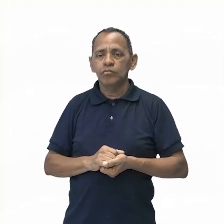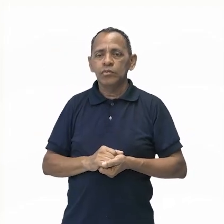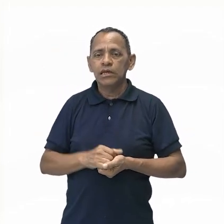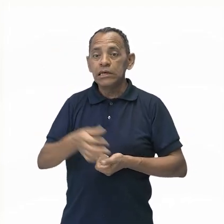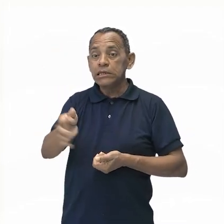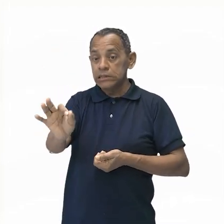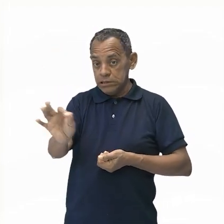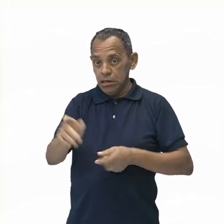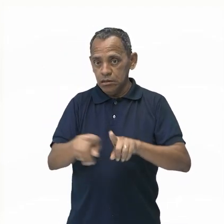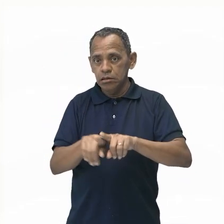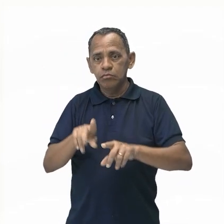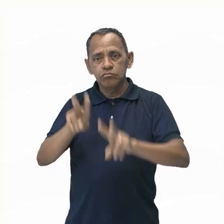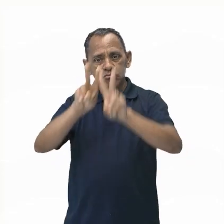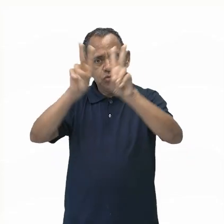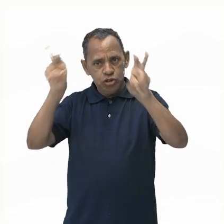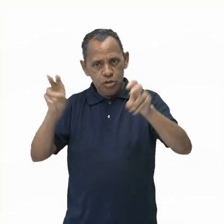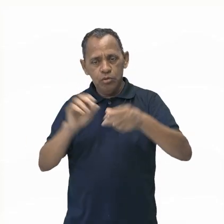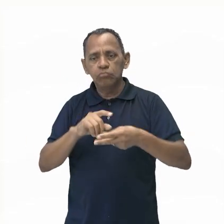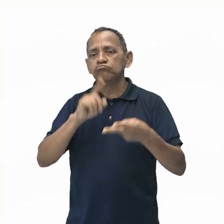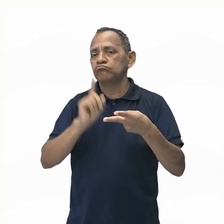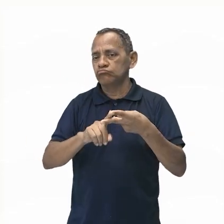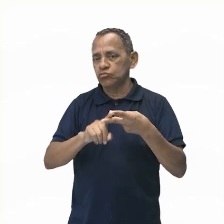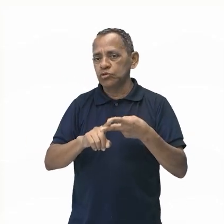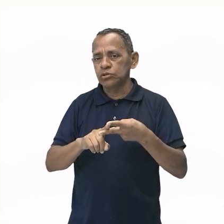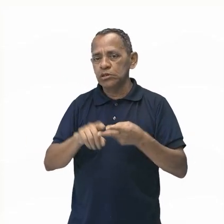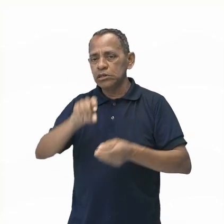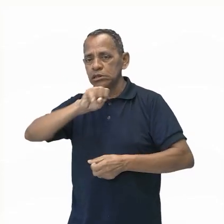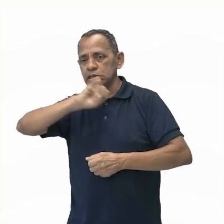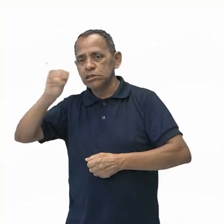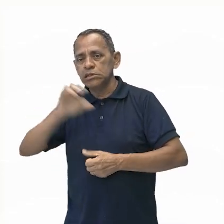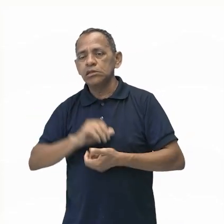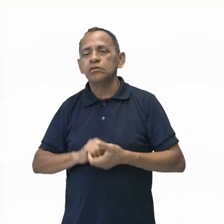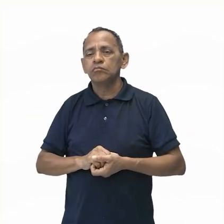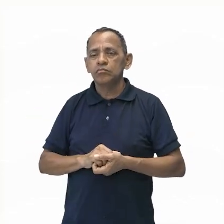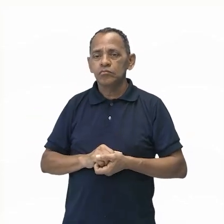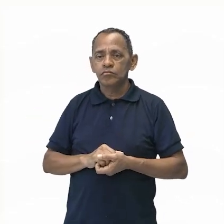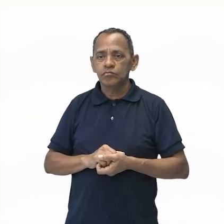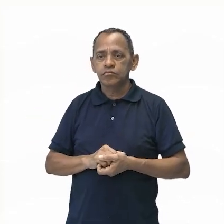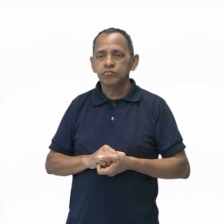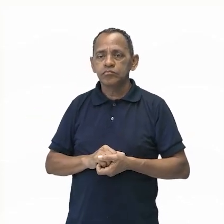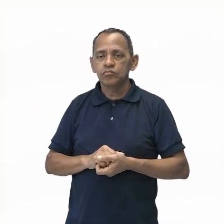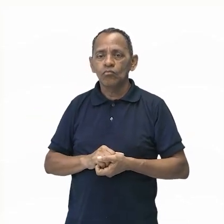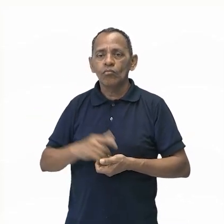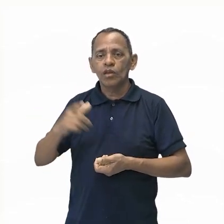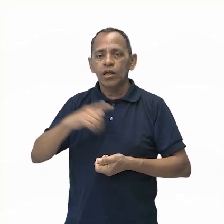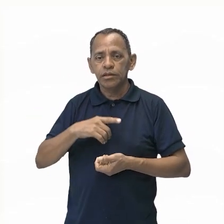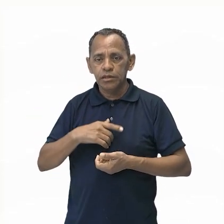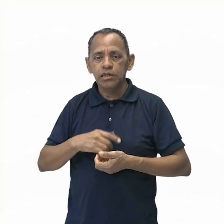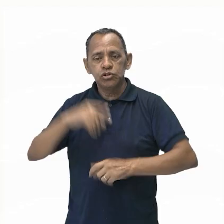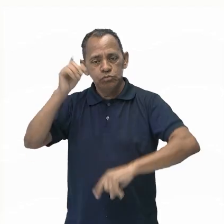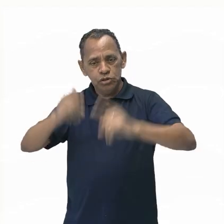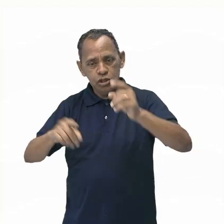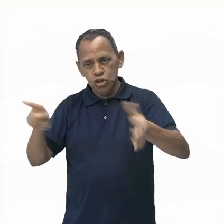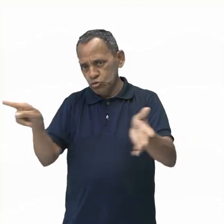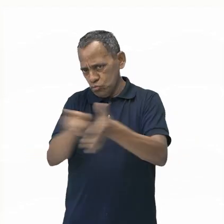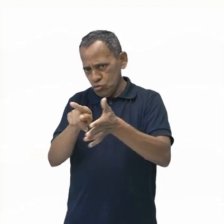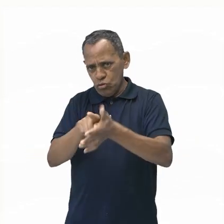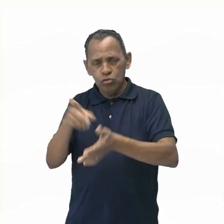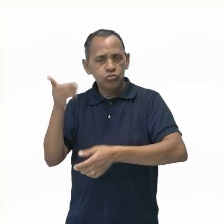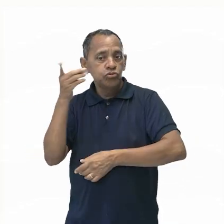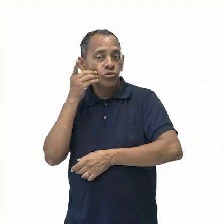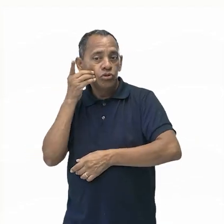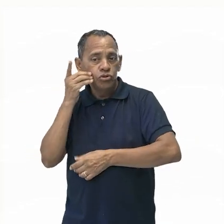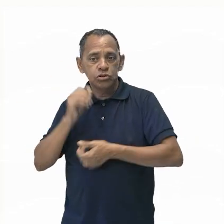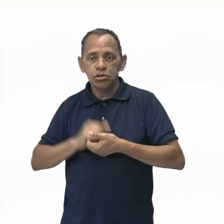essa questão da arte conceitual, quando ela abraça, né, esses objetos do nosso cotidiano e leva